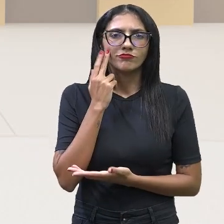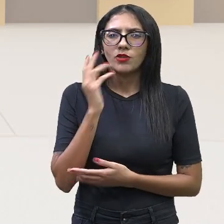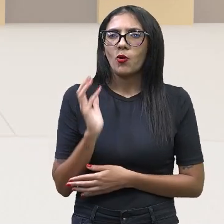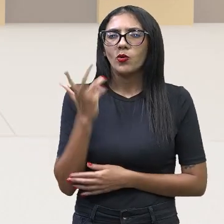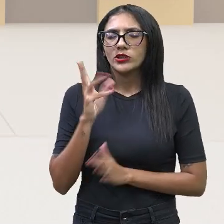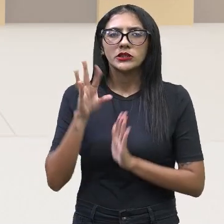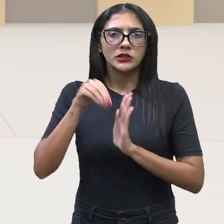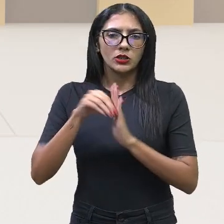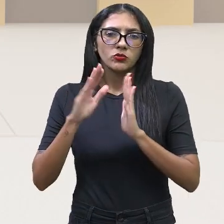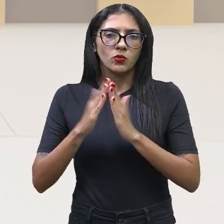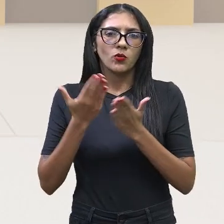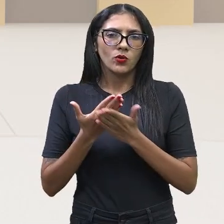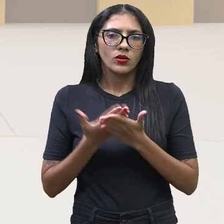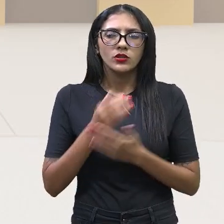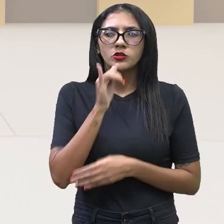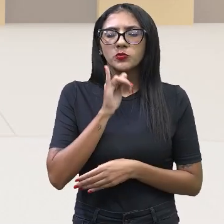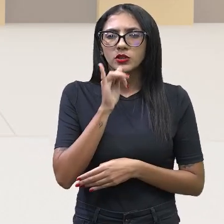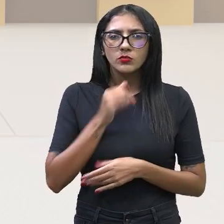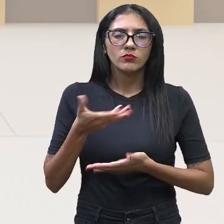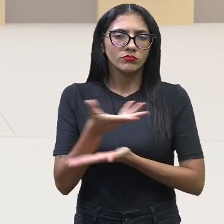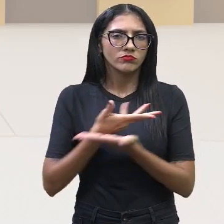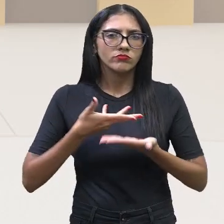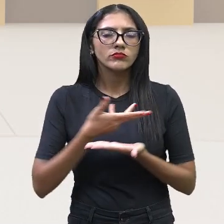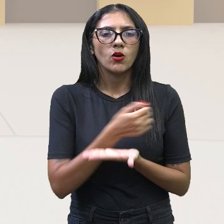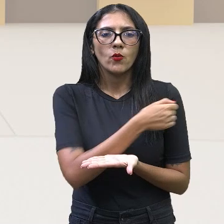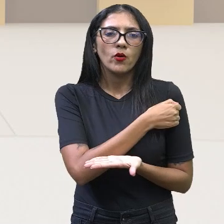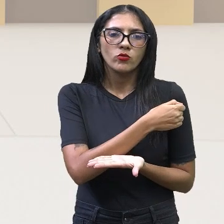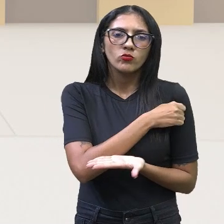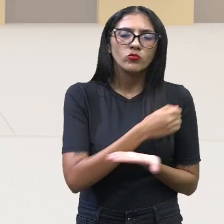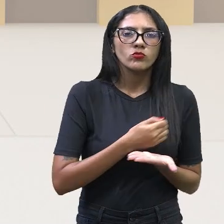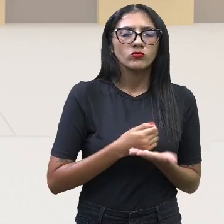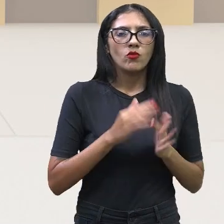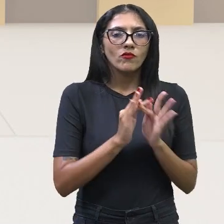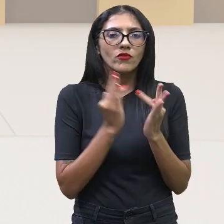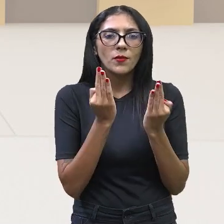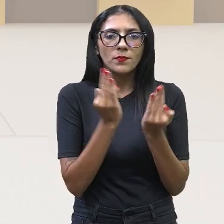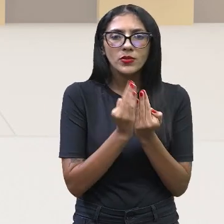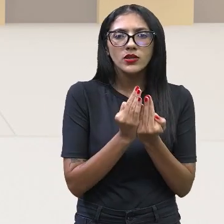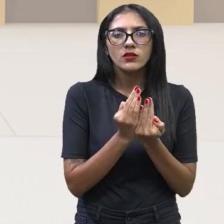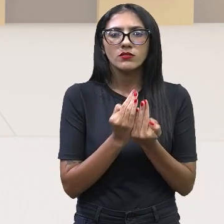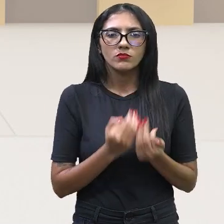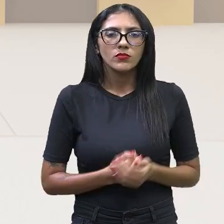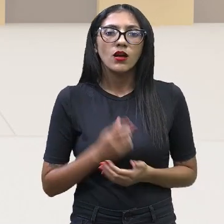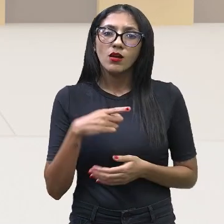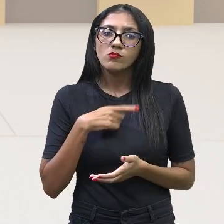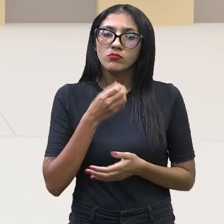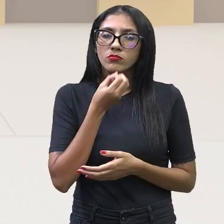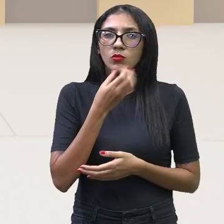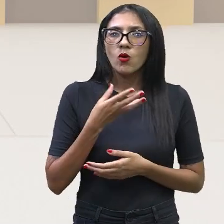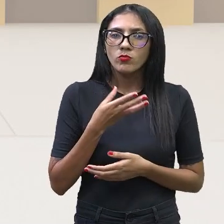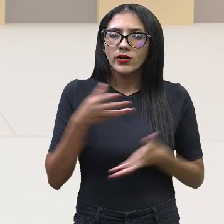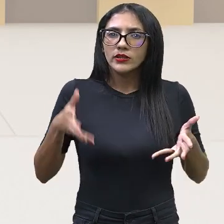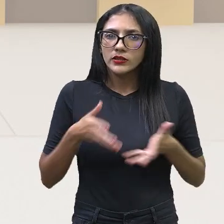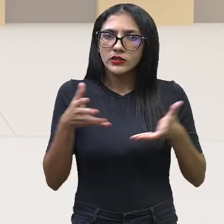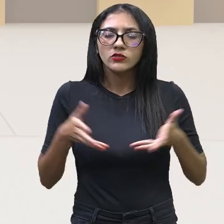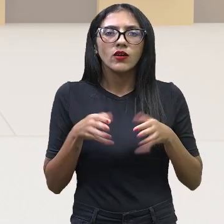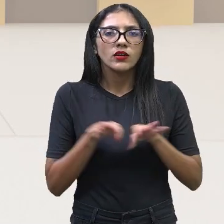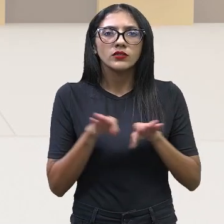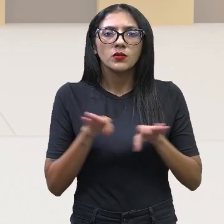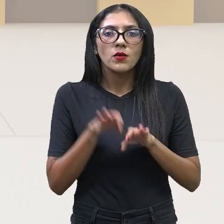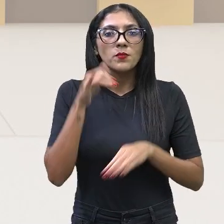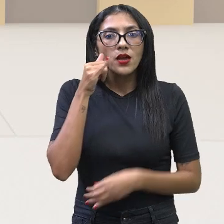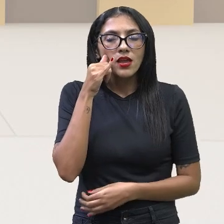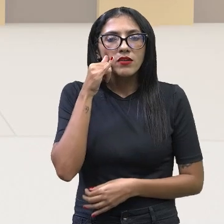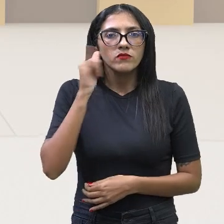trabalho social, com a participação dos alunos, pais e funcionários, pode ser um eficiente antídoto, se for capaz de promover